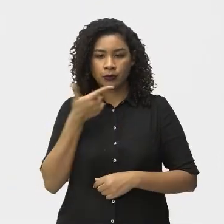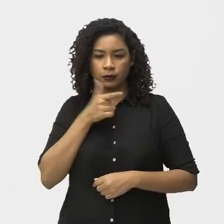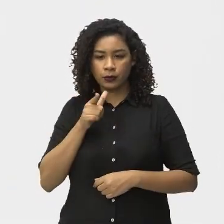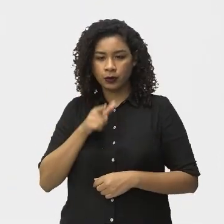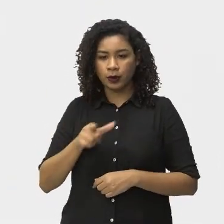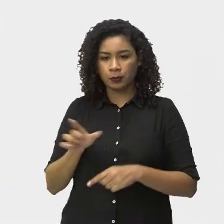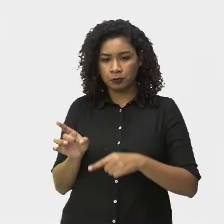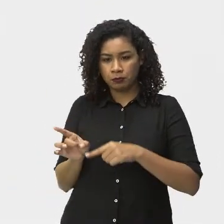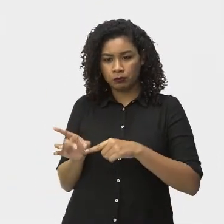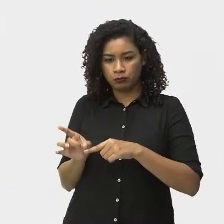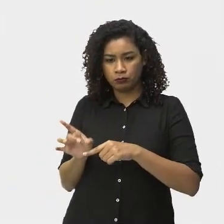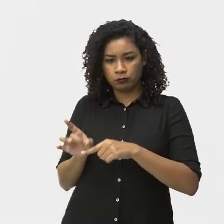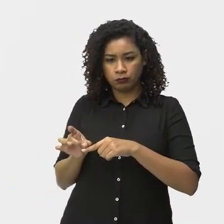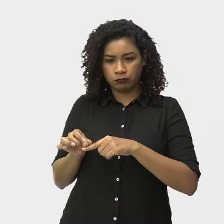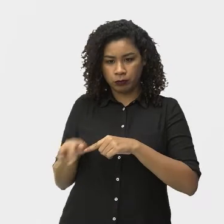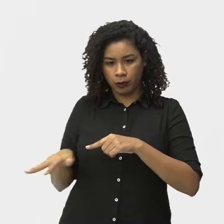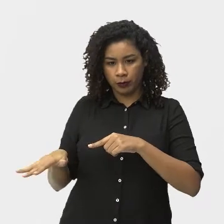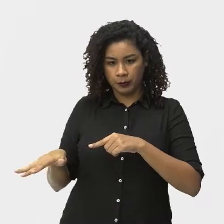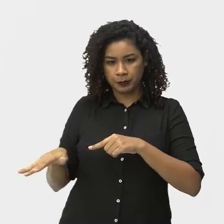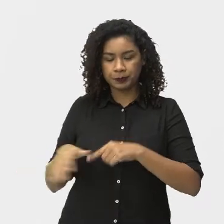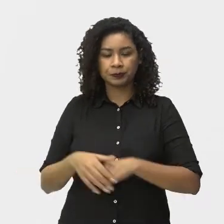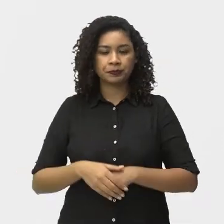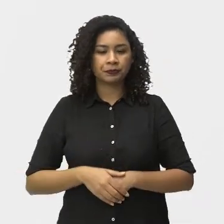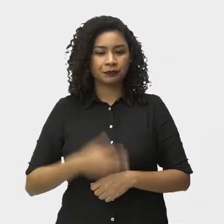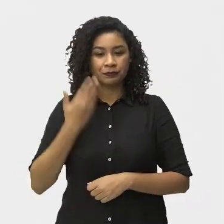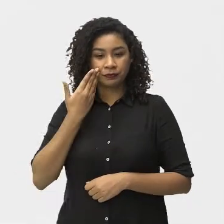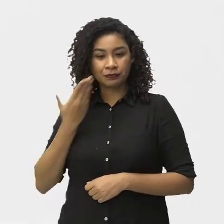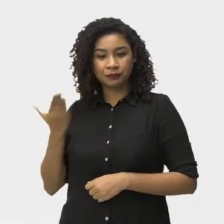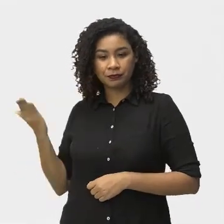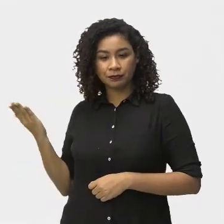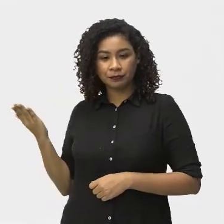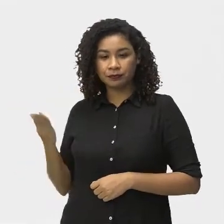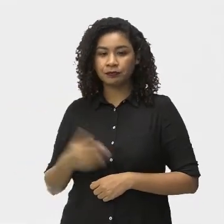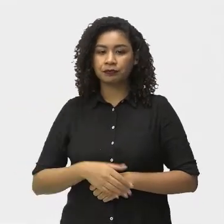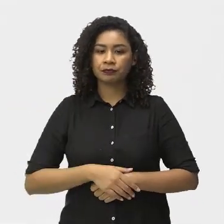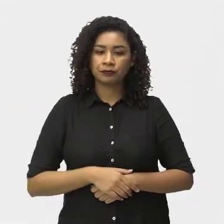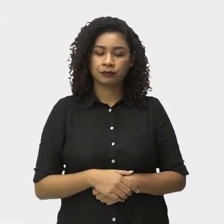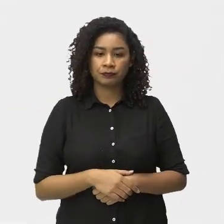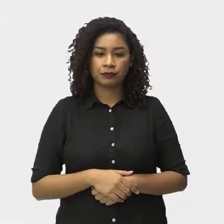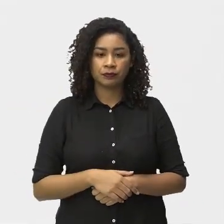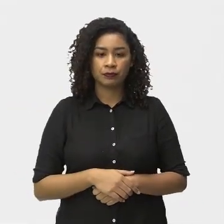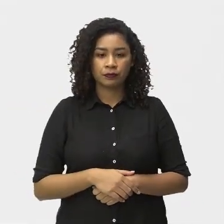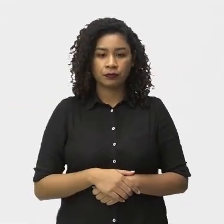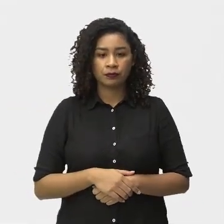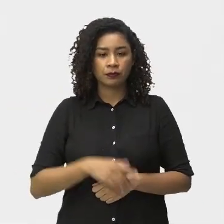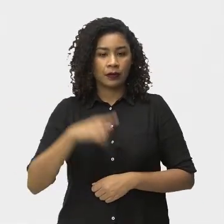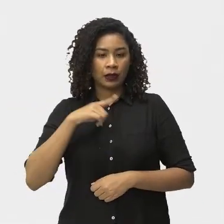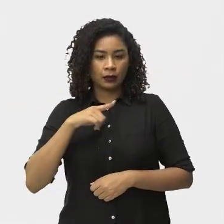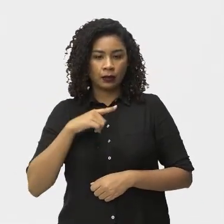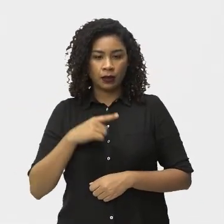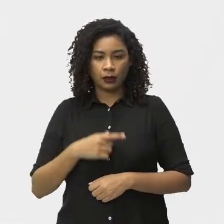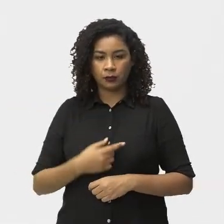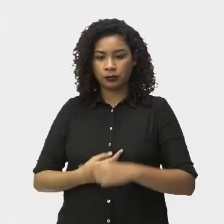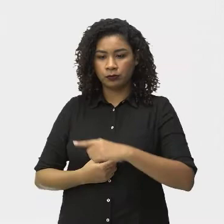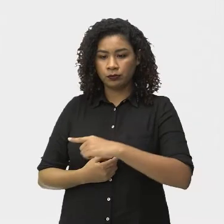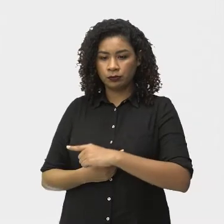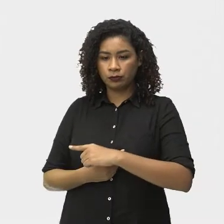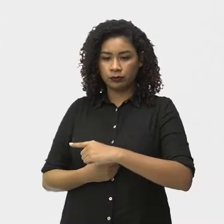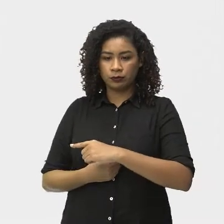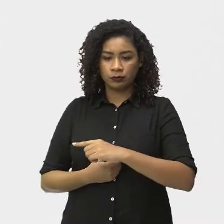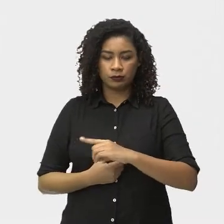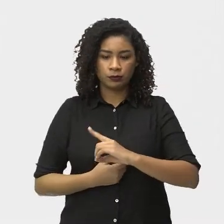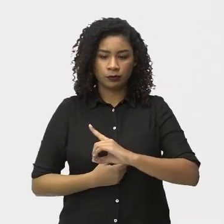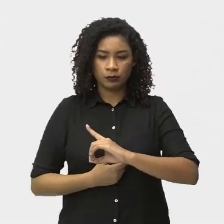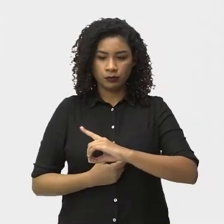eliminado. As glândulas anexas estão aí na próxima imagem, que é um conjunto formado pela próstata, vesícula seminal